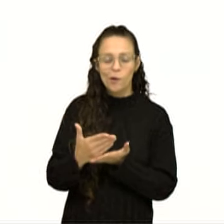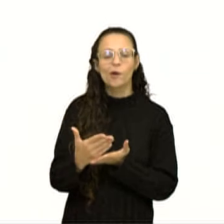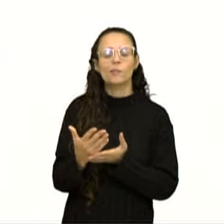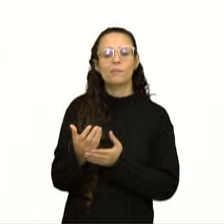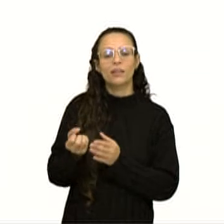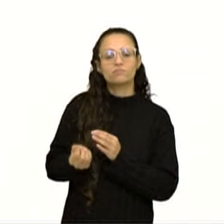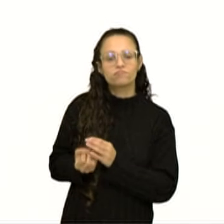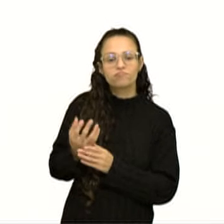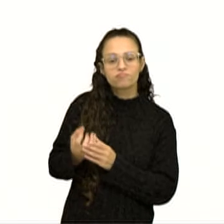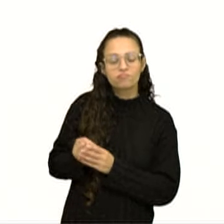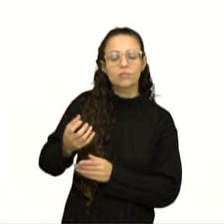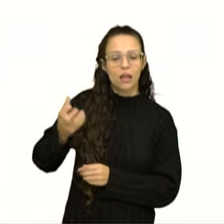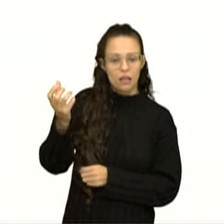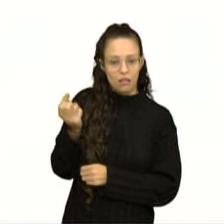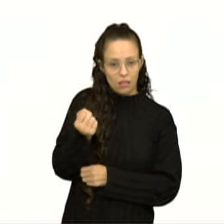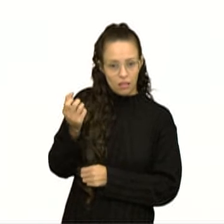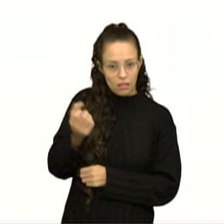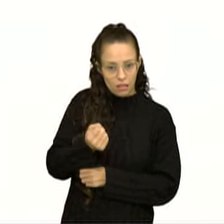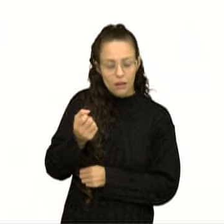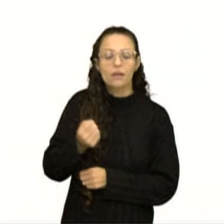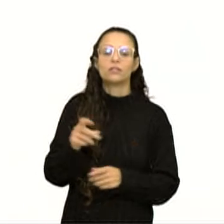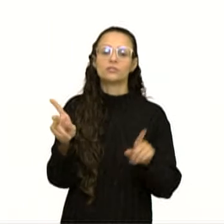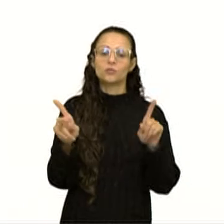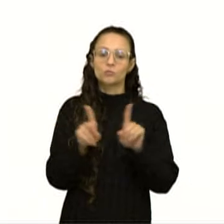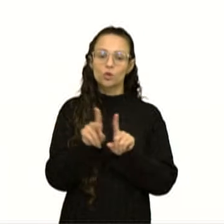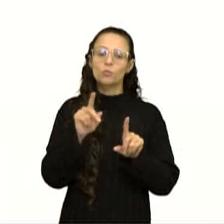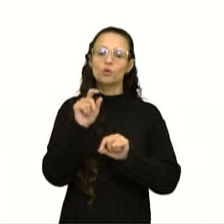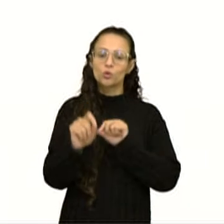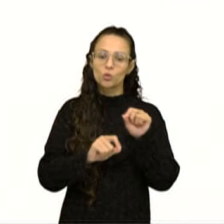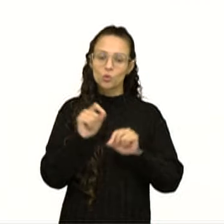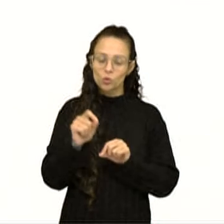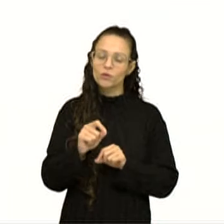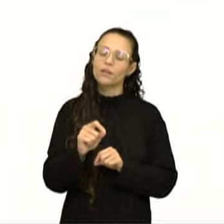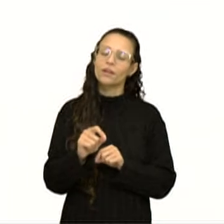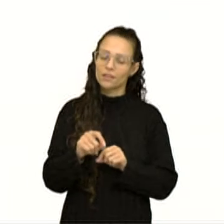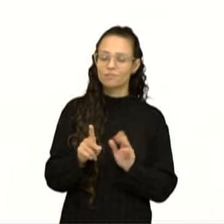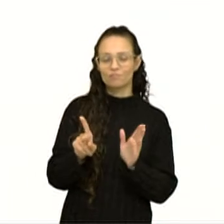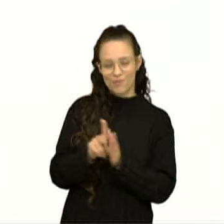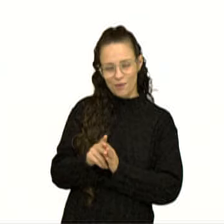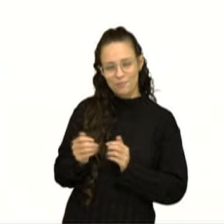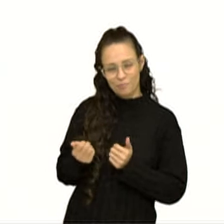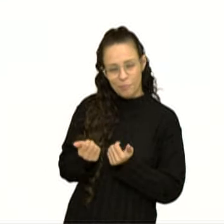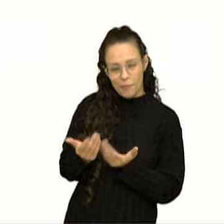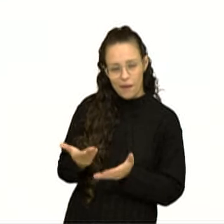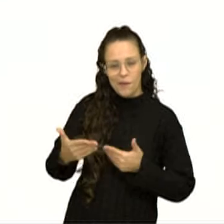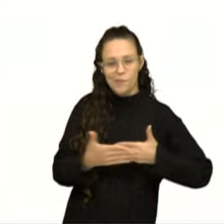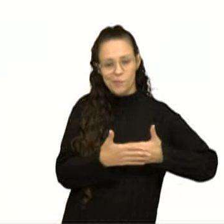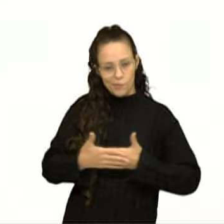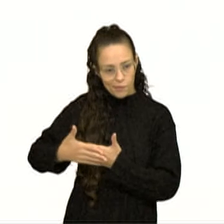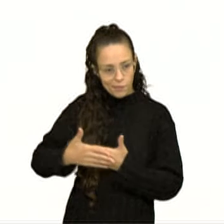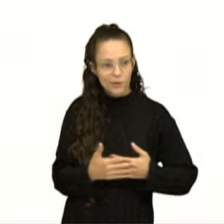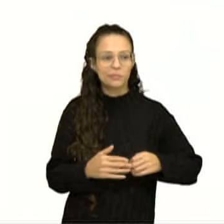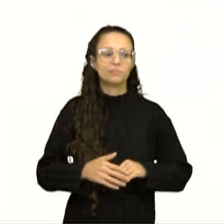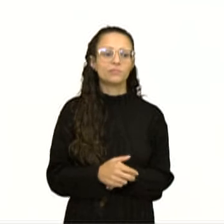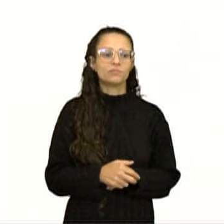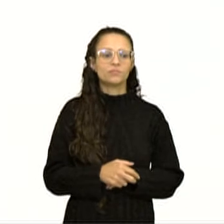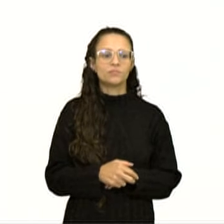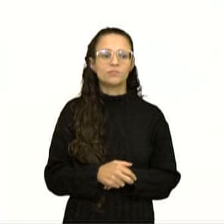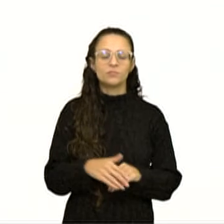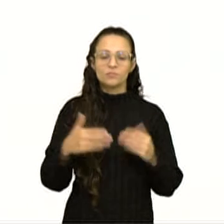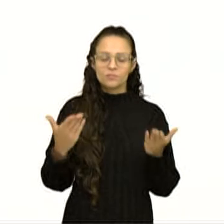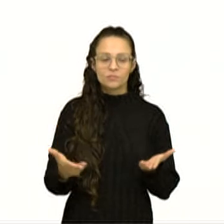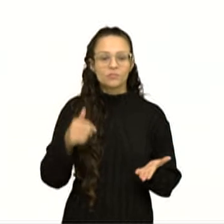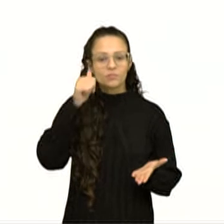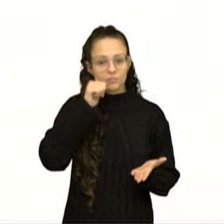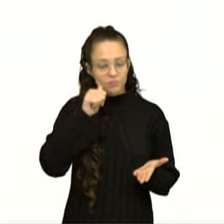materno, a secreção, né, nutritiva que vai sustentar aí o bebê nos primeiros meses de vida. Então,